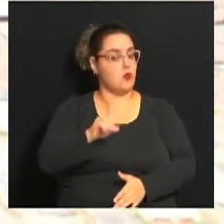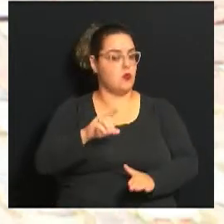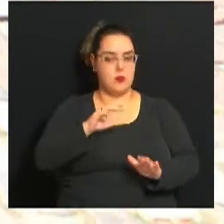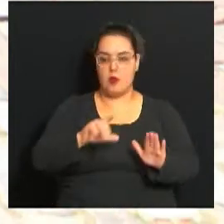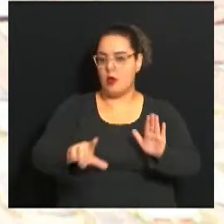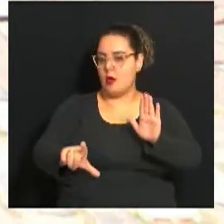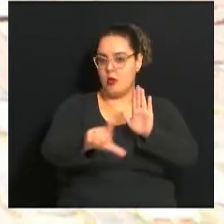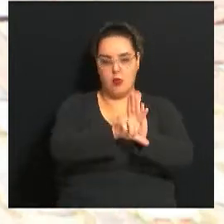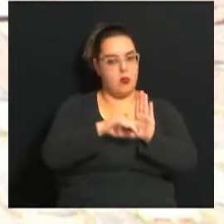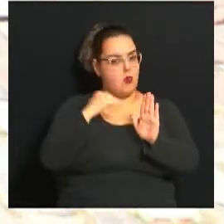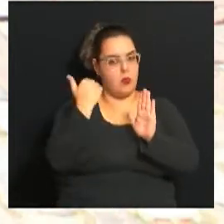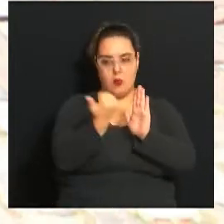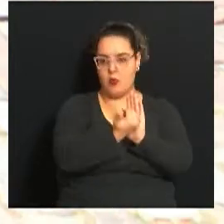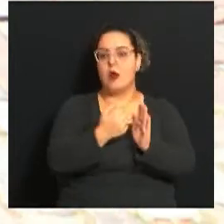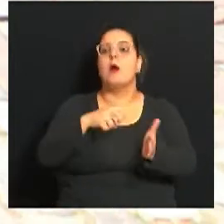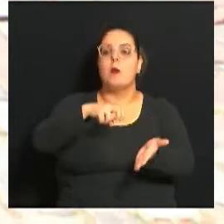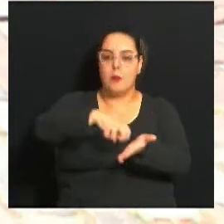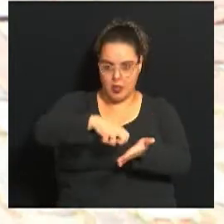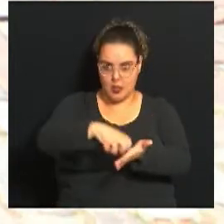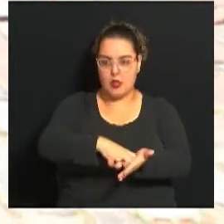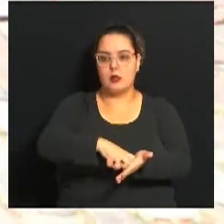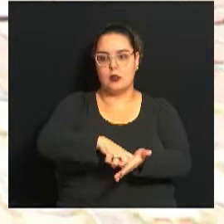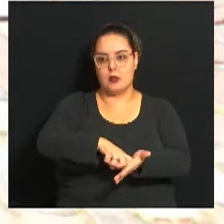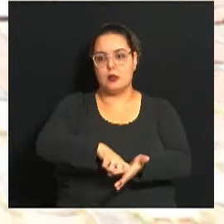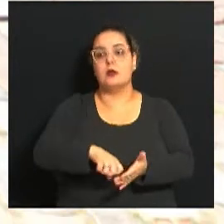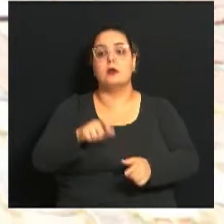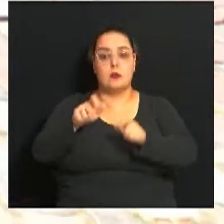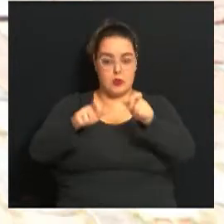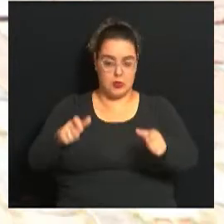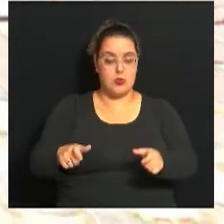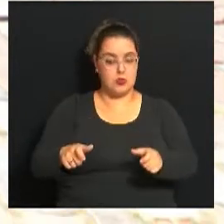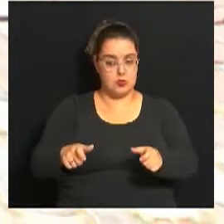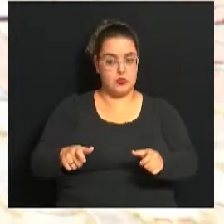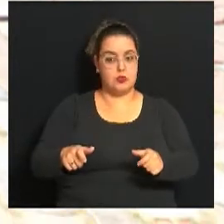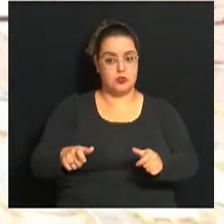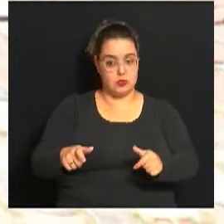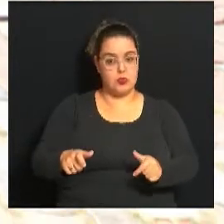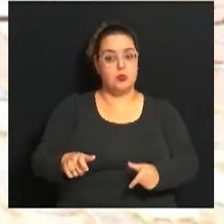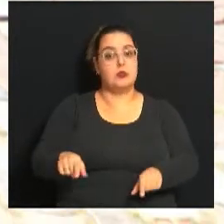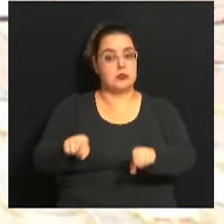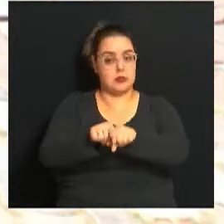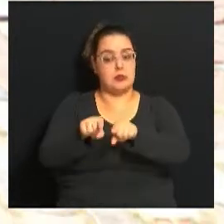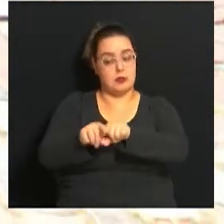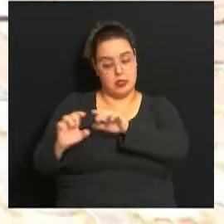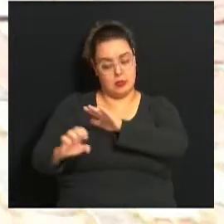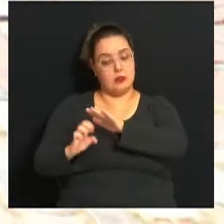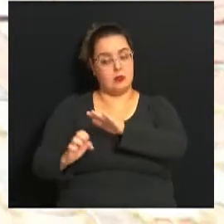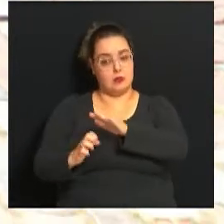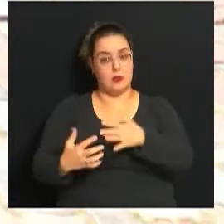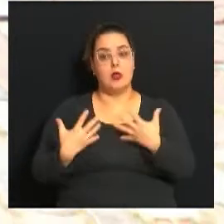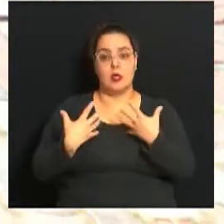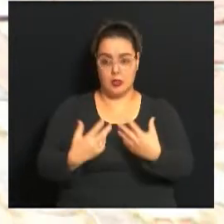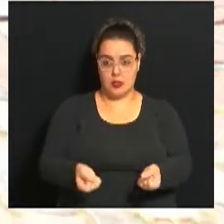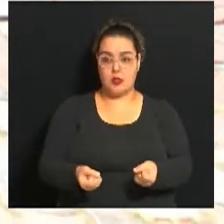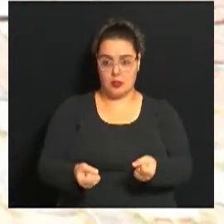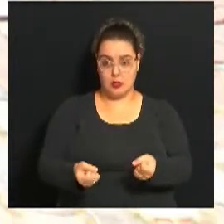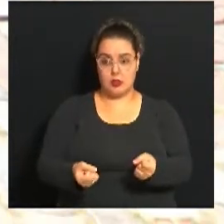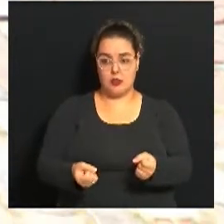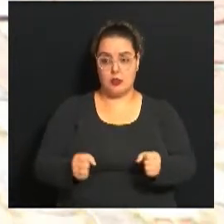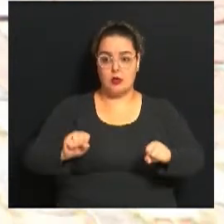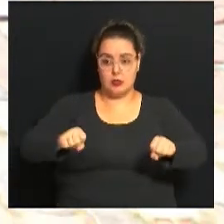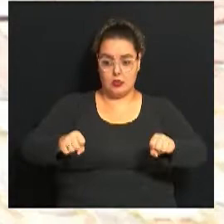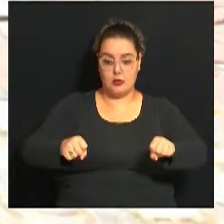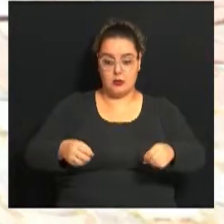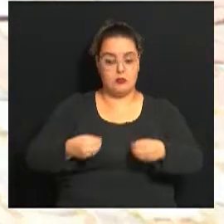em penalidades. No caso de pessoas físicas e jurídicas que tomarem o serviço de entregadores irregulares,